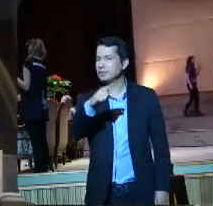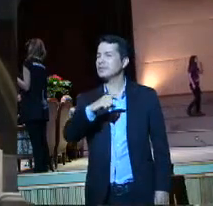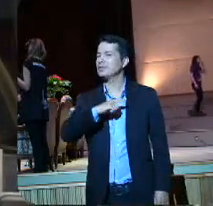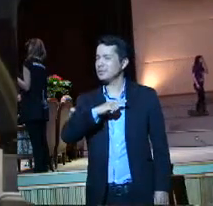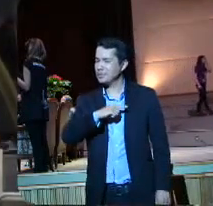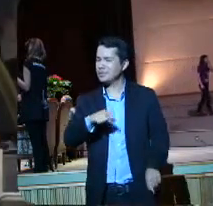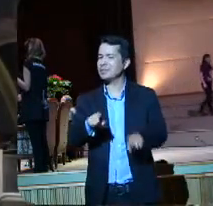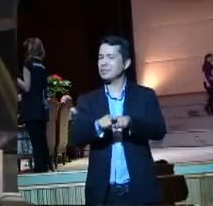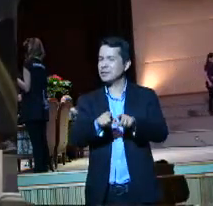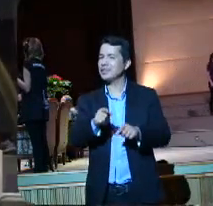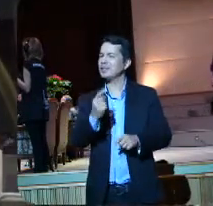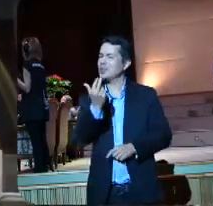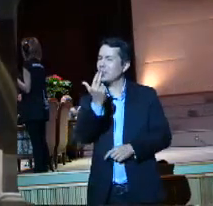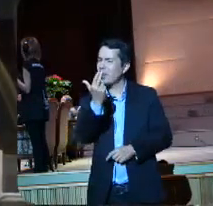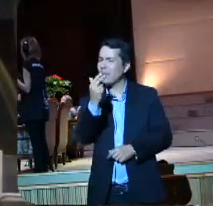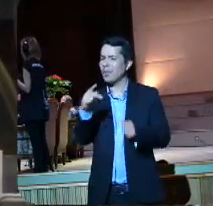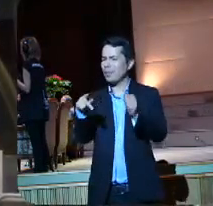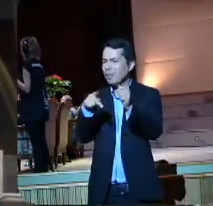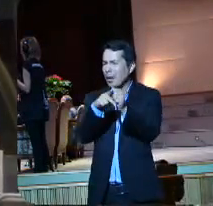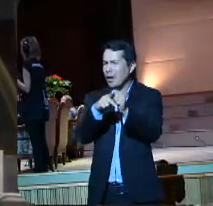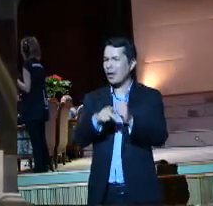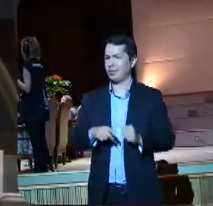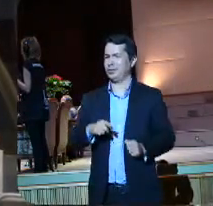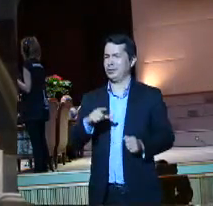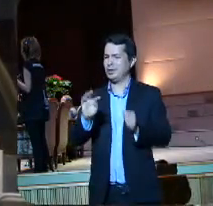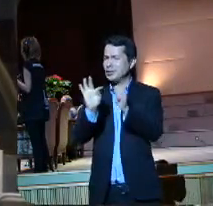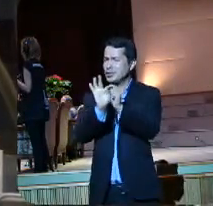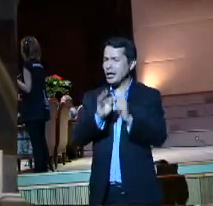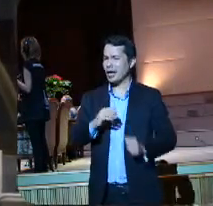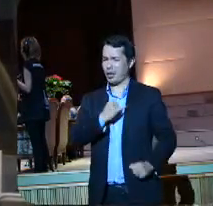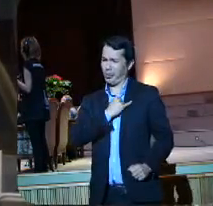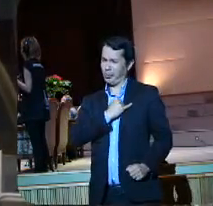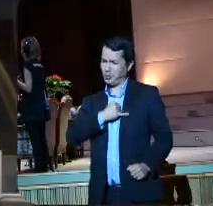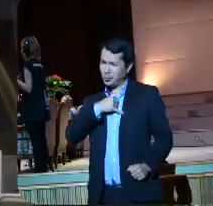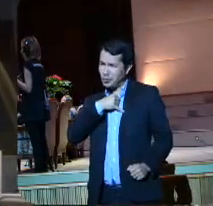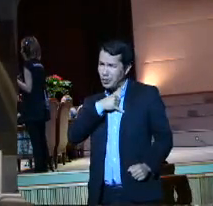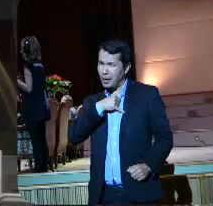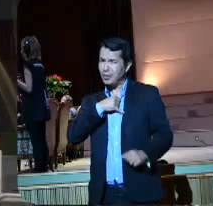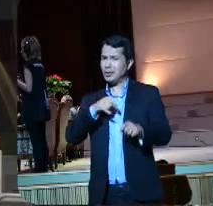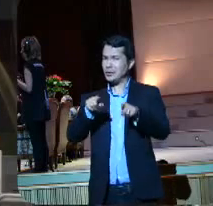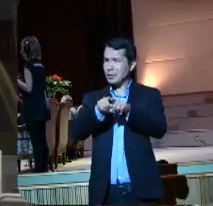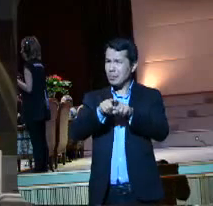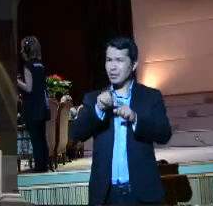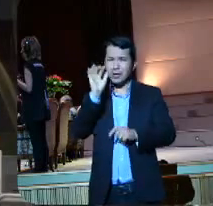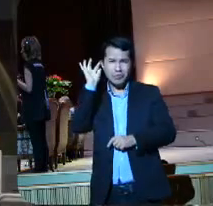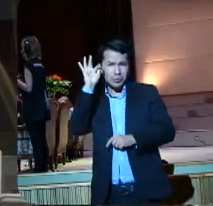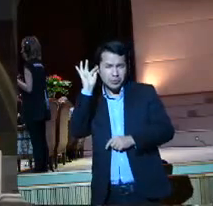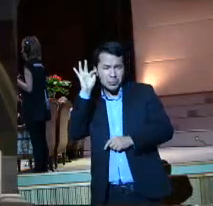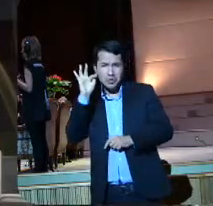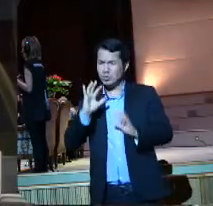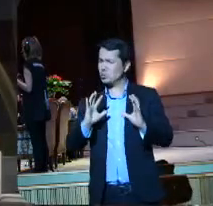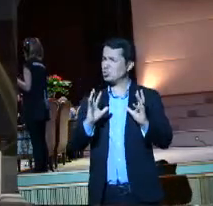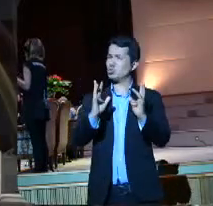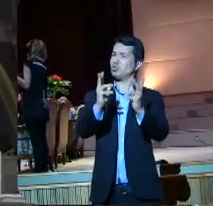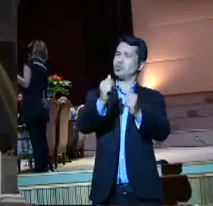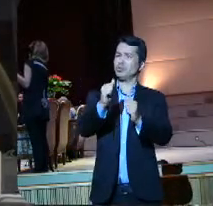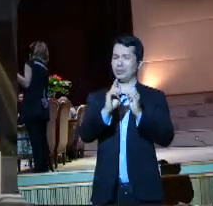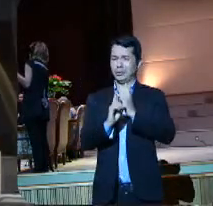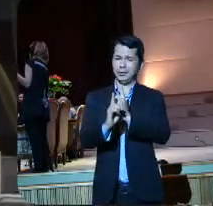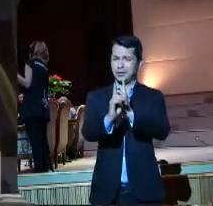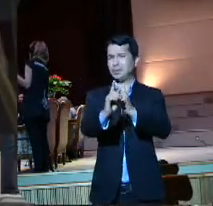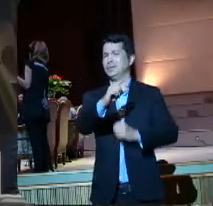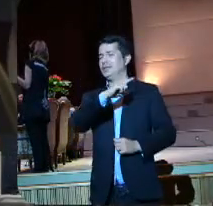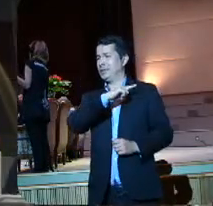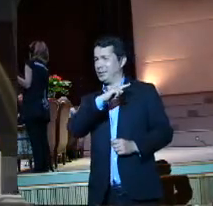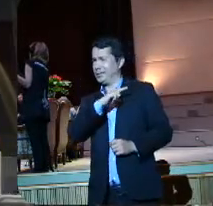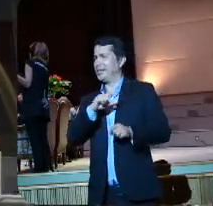de Pedro, você está acompanhado de Tiago, de João, né? E de Filipe, de Bartolomeu, todos aqueles discípulos que